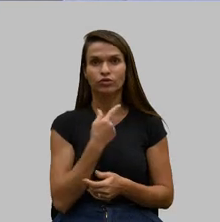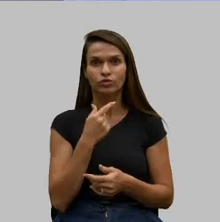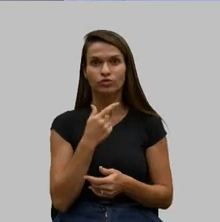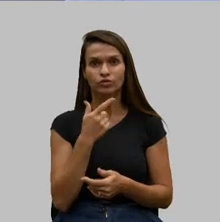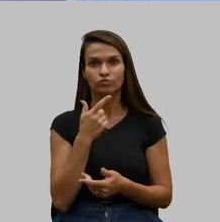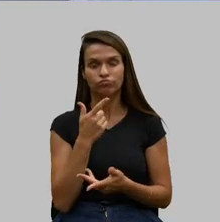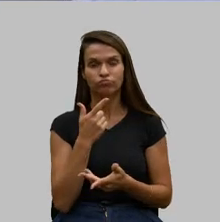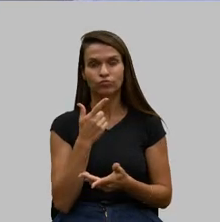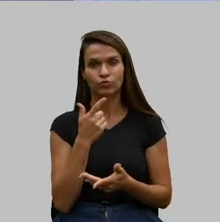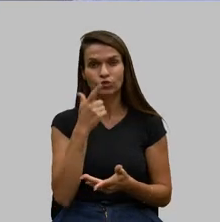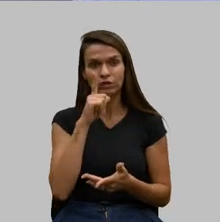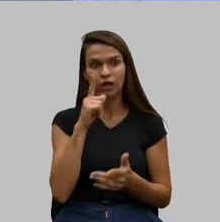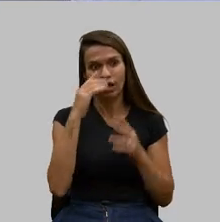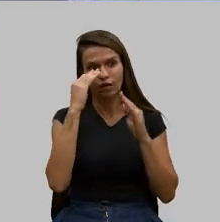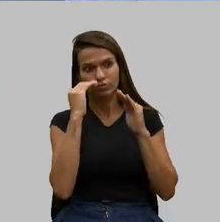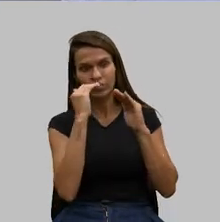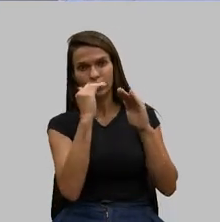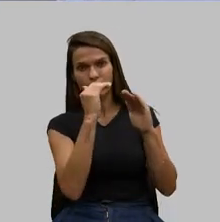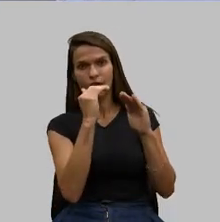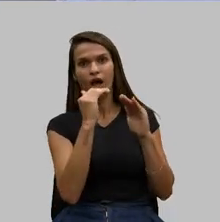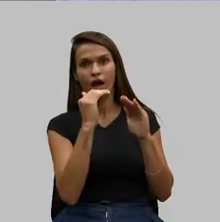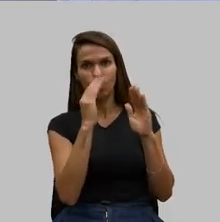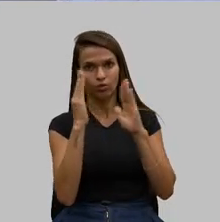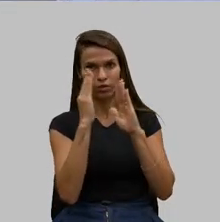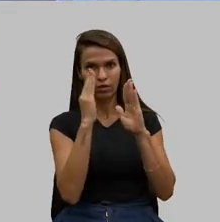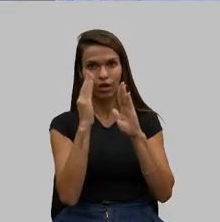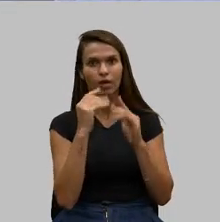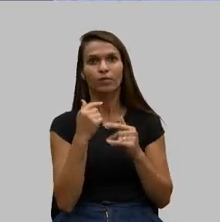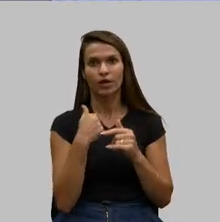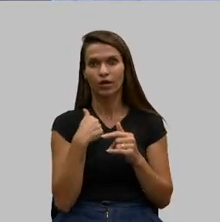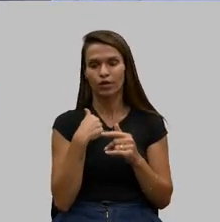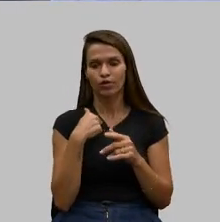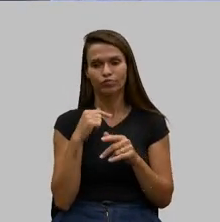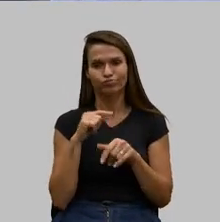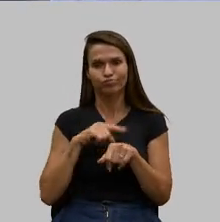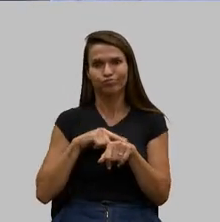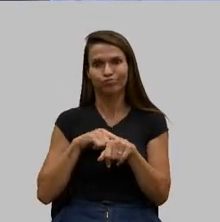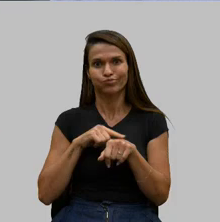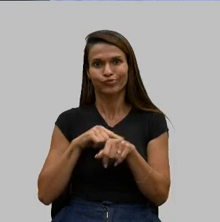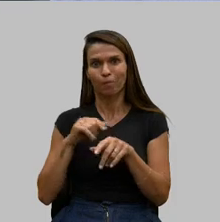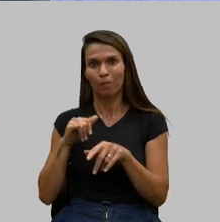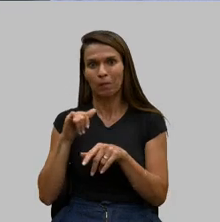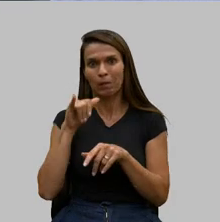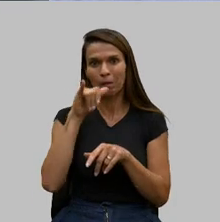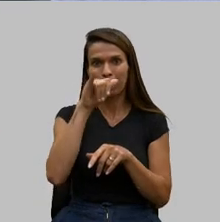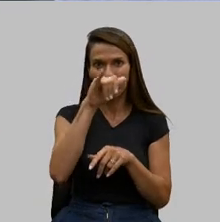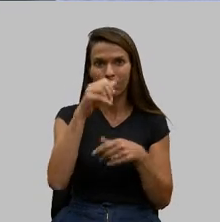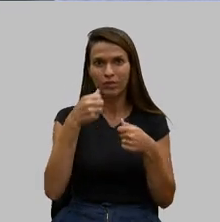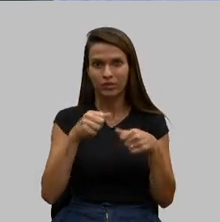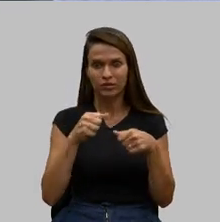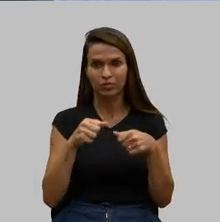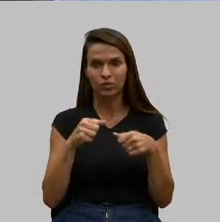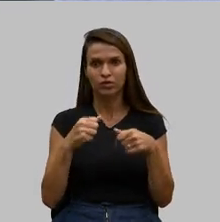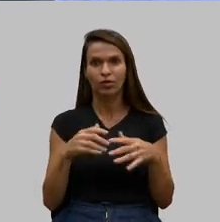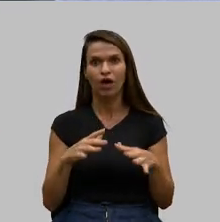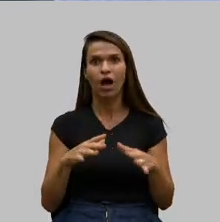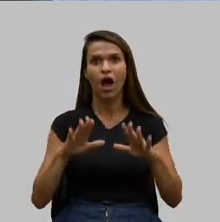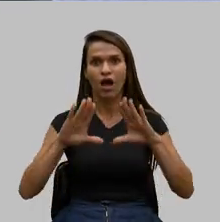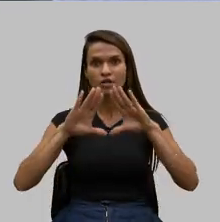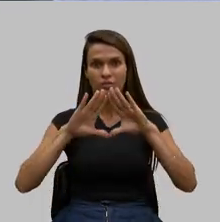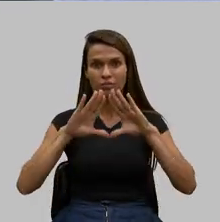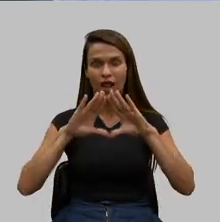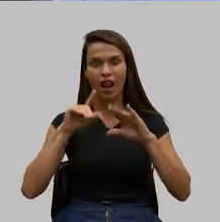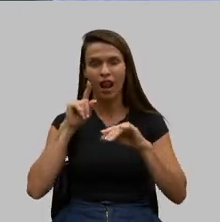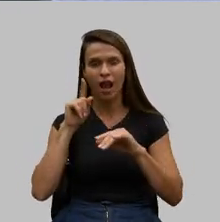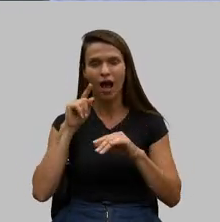tempo eu também tenho um deslocamento ten que pegar o avião daqui a pouquinho para representar o presidente da Assembleia um evento em poste Caldas vou e volto